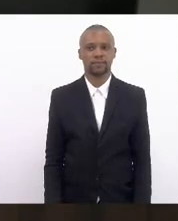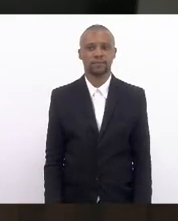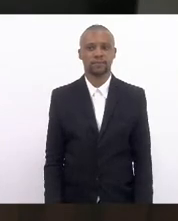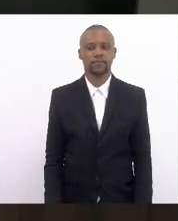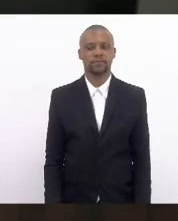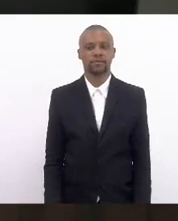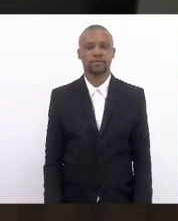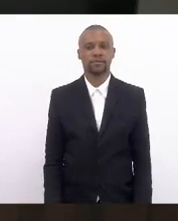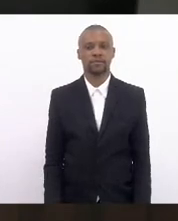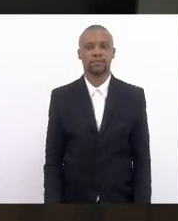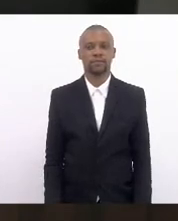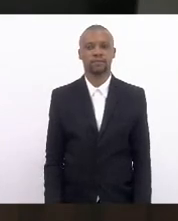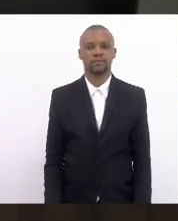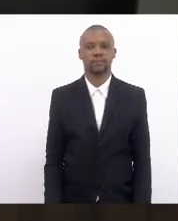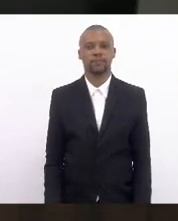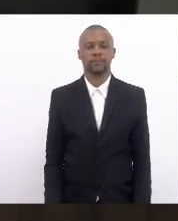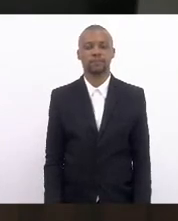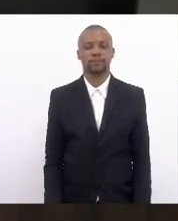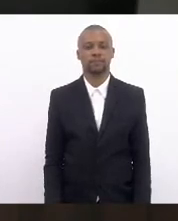Félix.